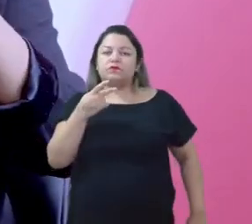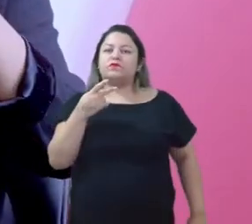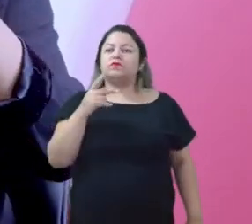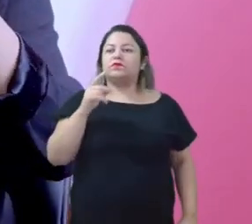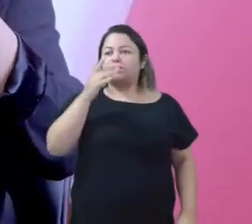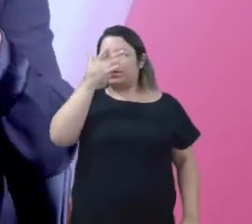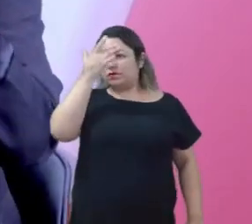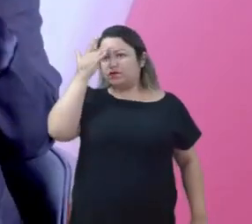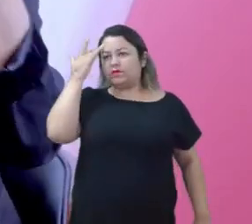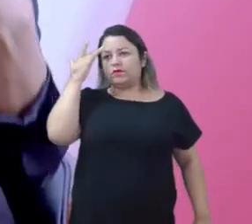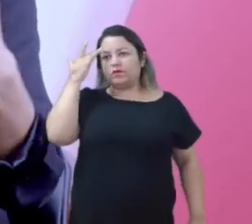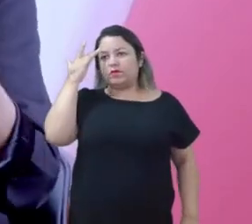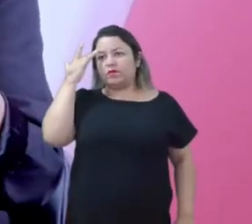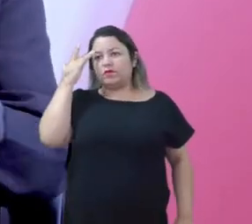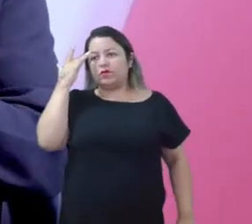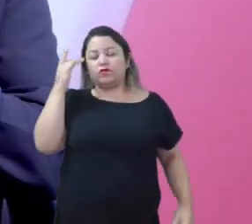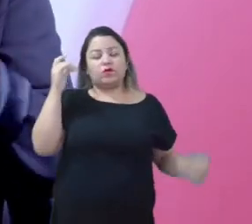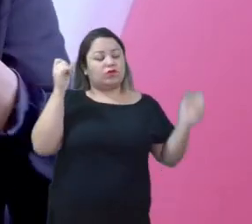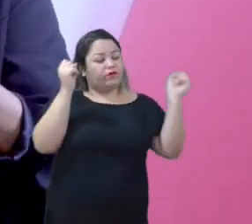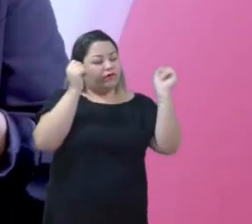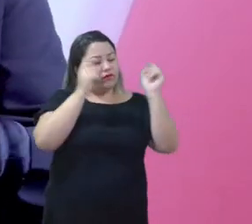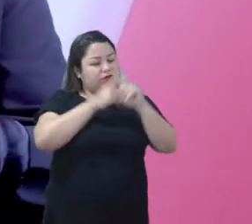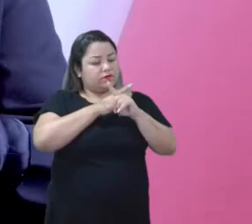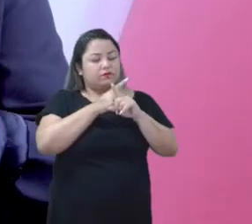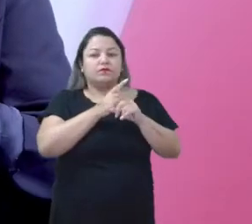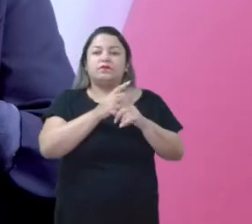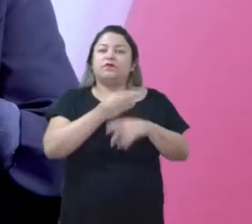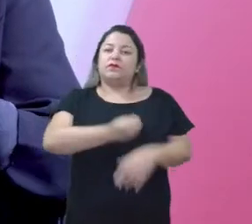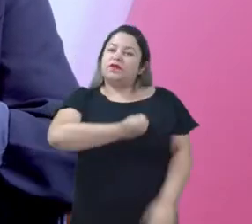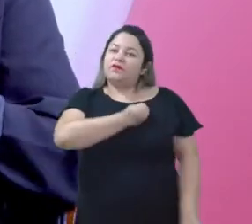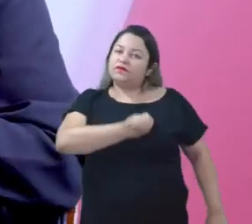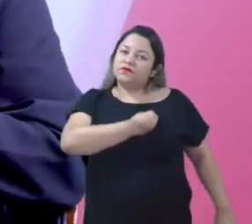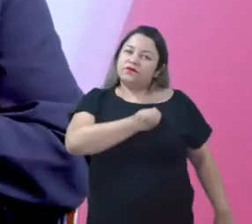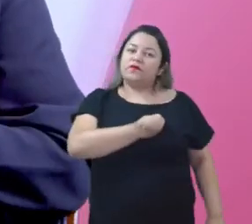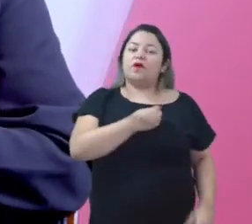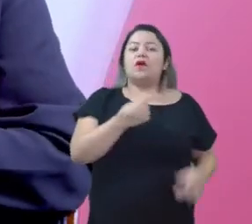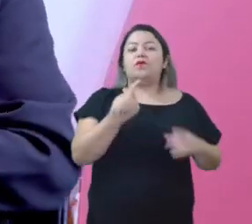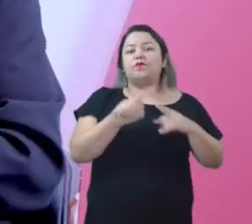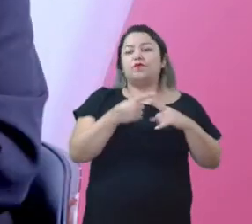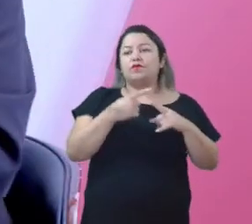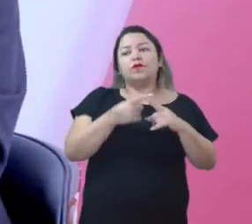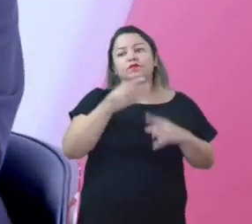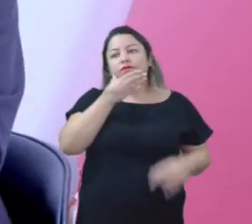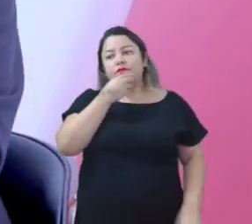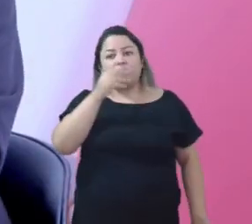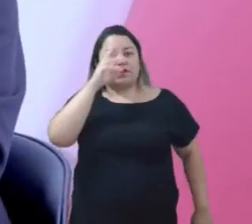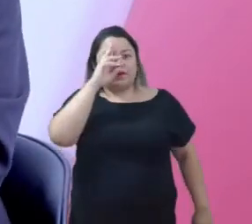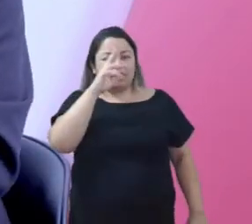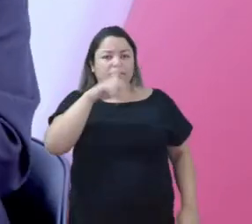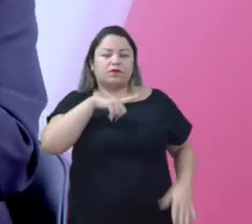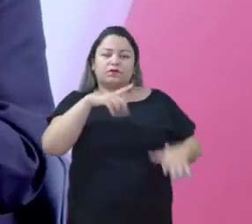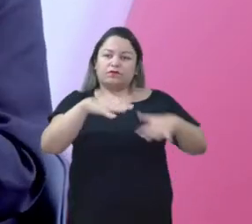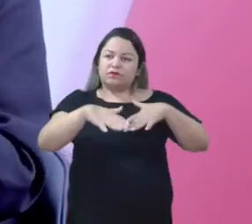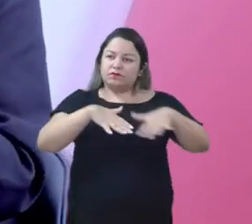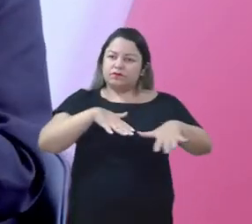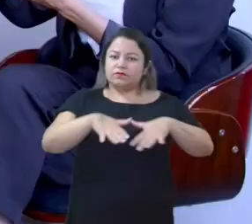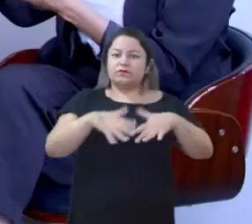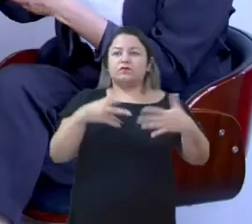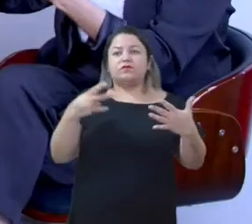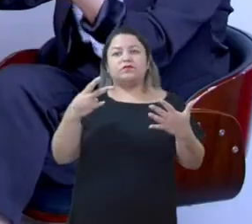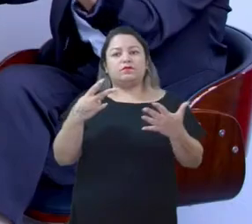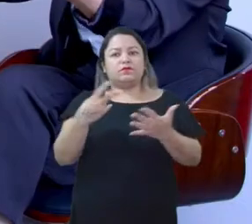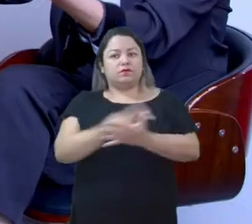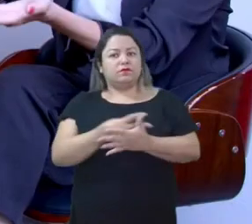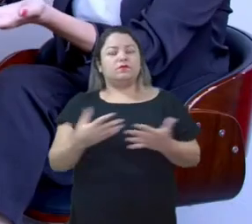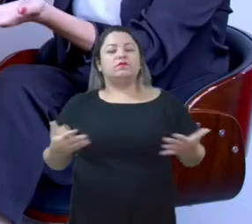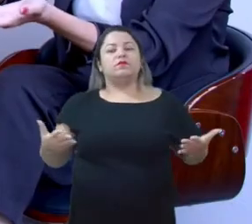dizendo o quanto aquilo é difícil, o quanto dificulta a vida delas. E por que o senhor acha que está tendo essa mobilização tão grande agora? Houve uma